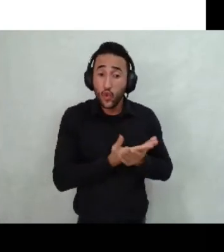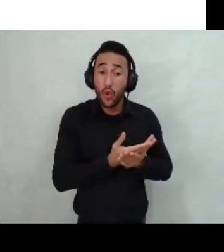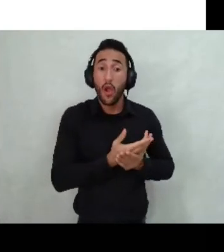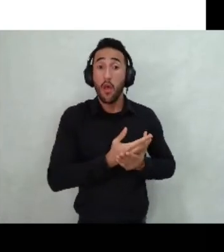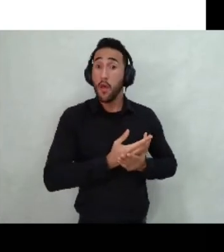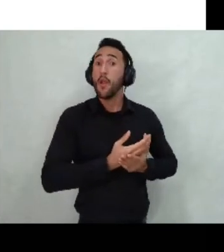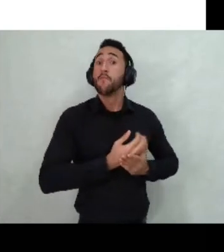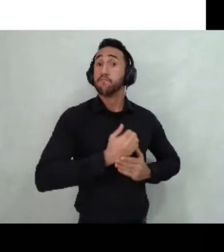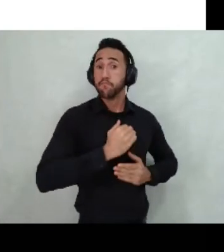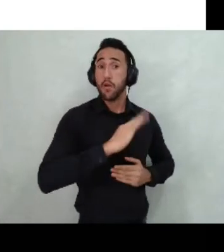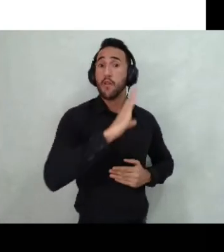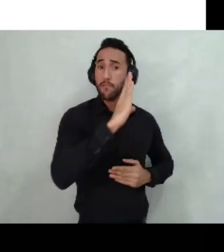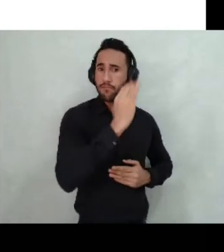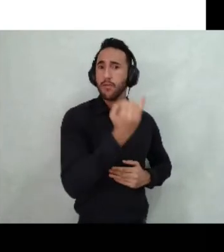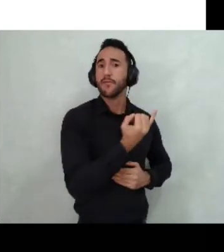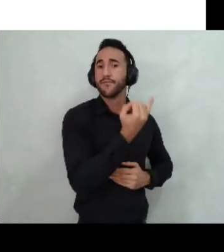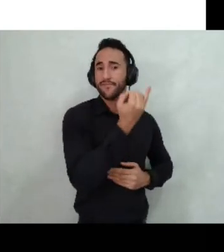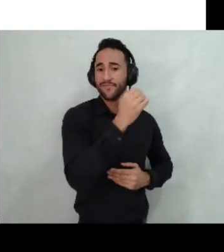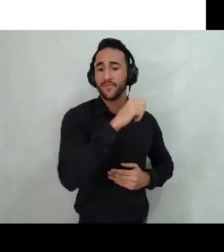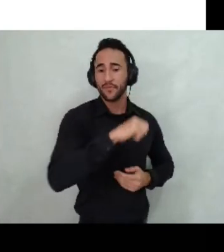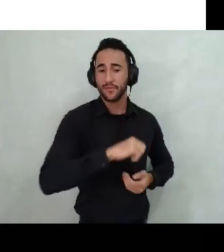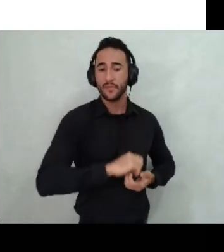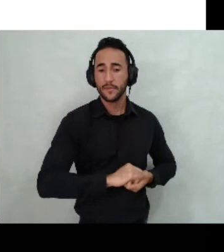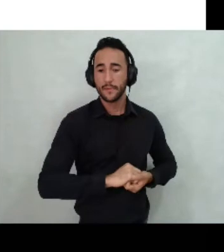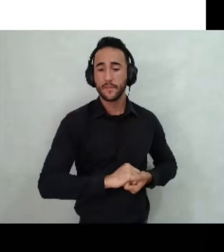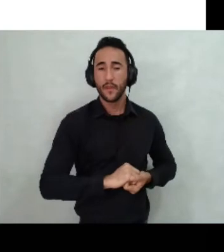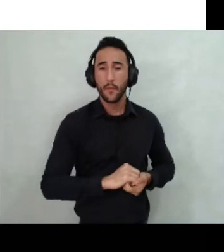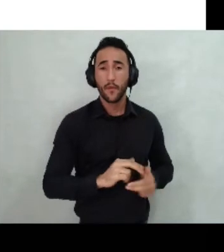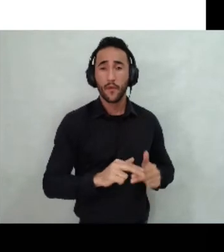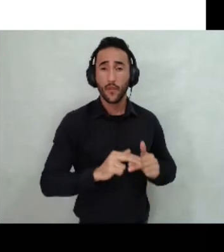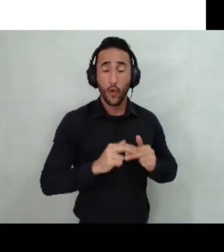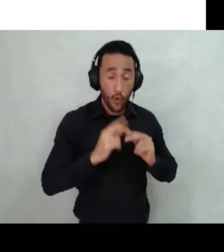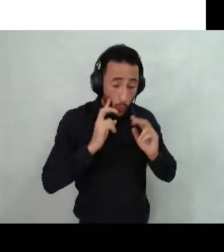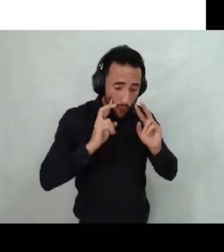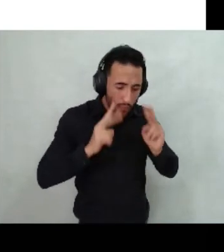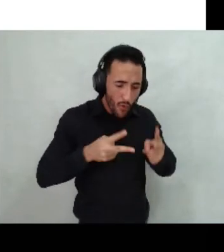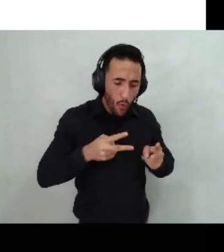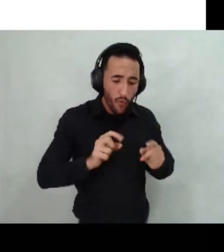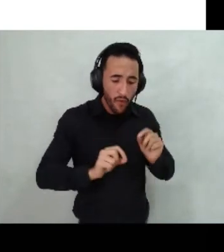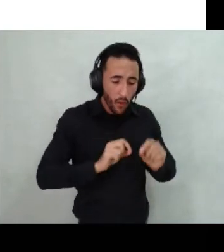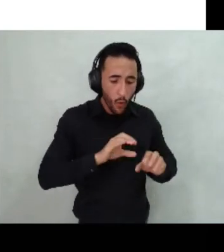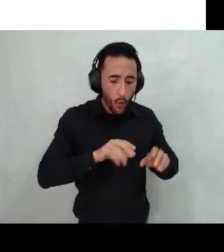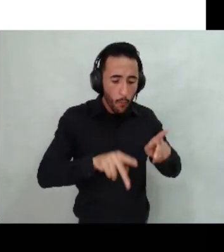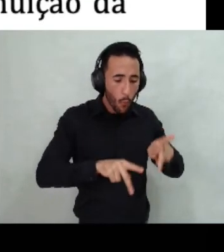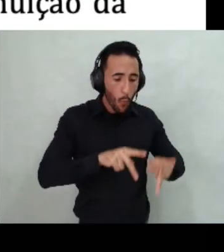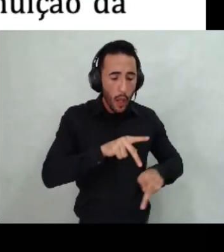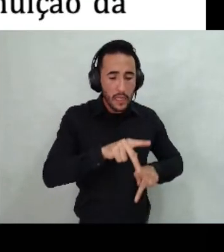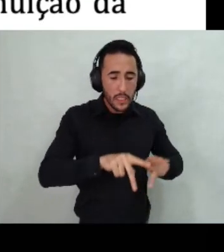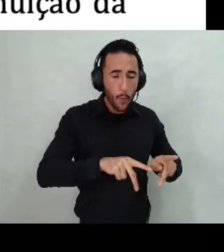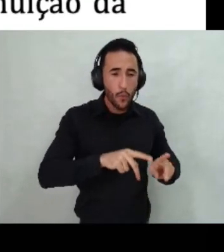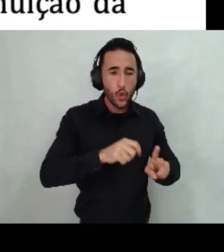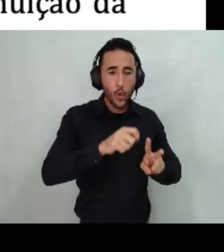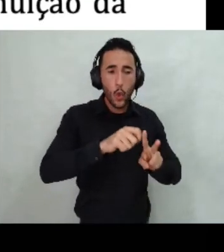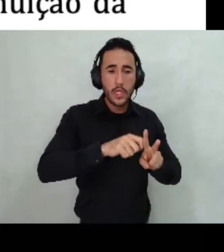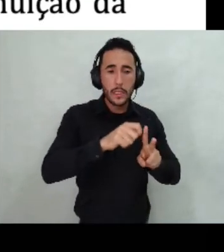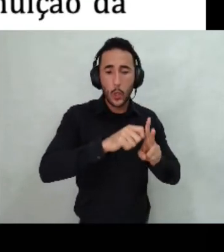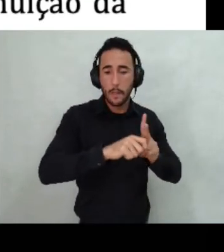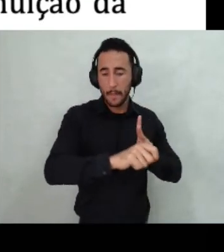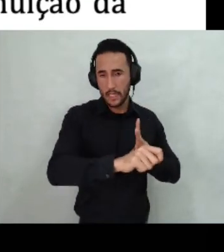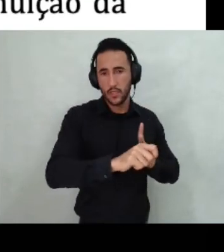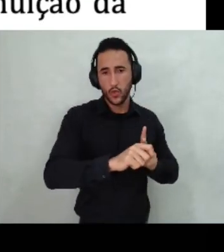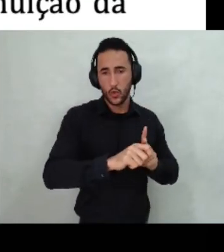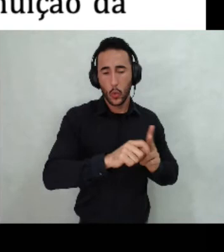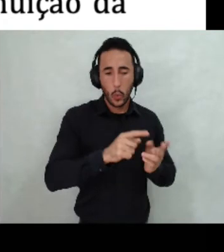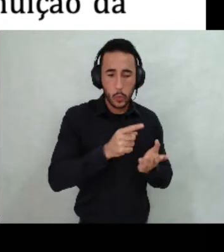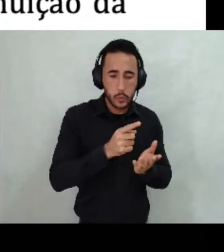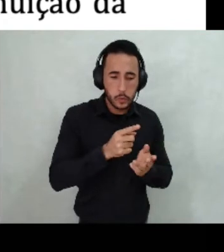começado no Rio Grande do Sul, e nós observamos uma mesma população por 2 meses com intervalo de dias. buscando